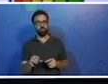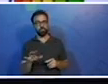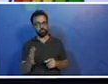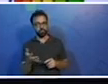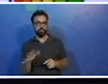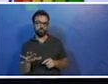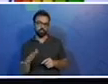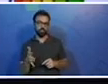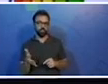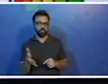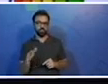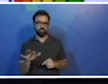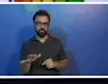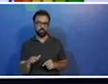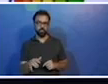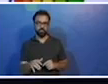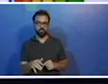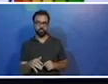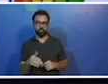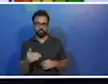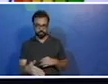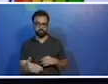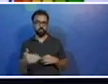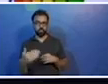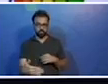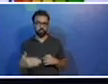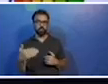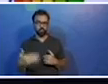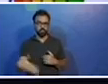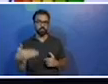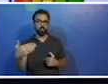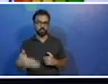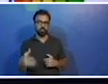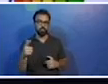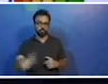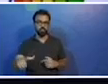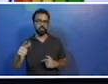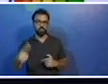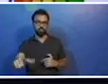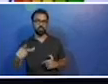O Tzinho não se pronuncia, often. Frequentemente.